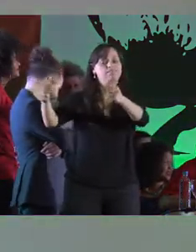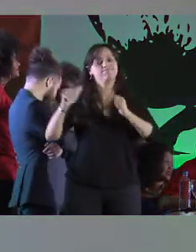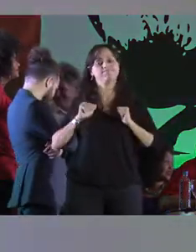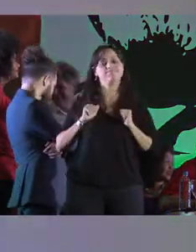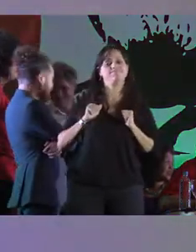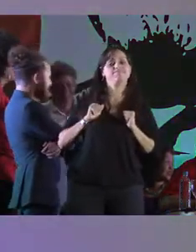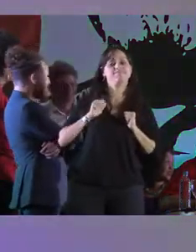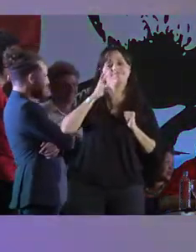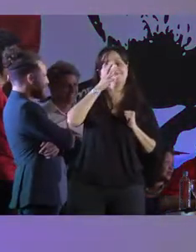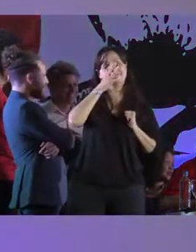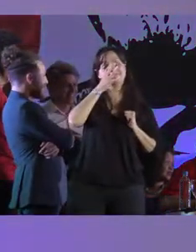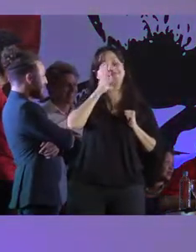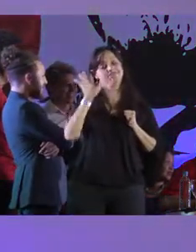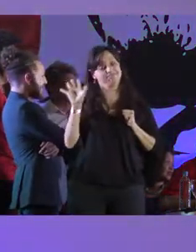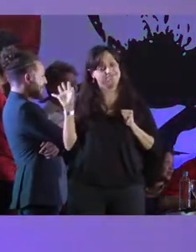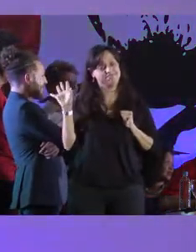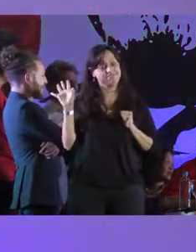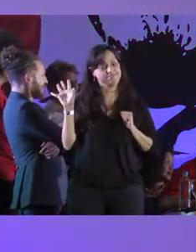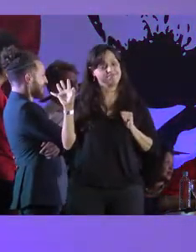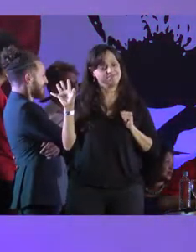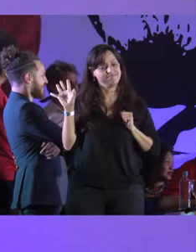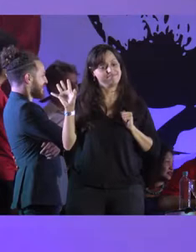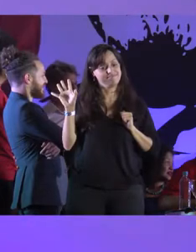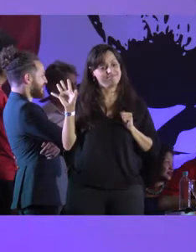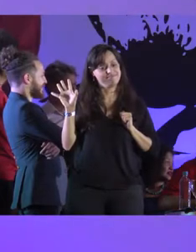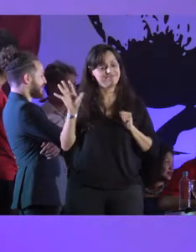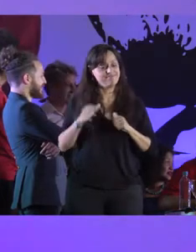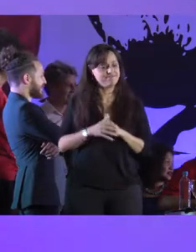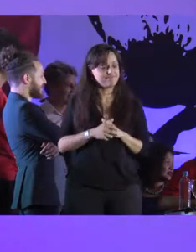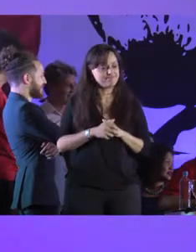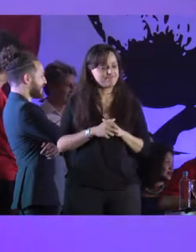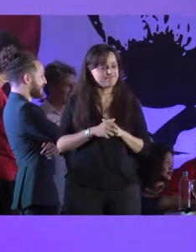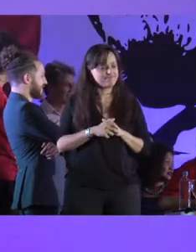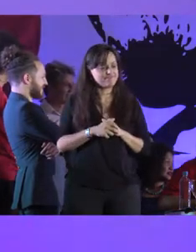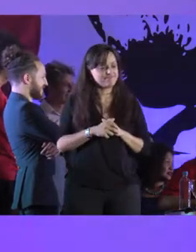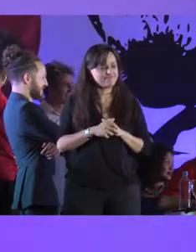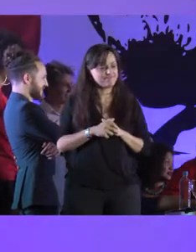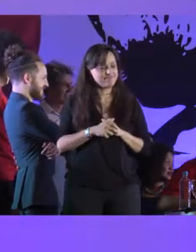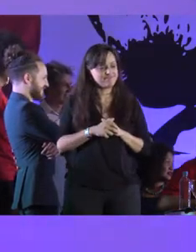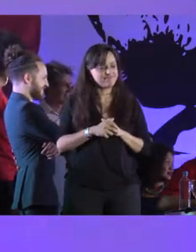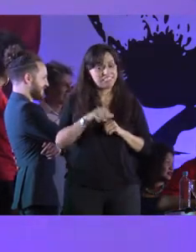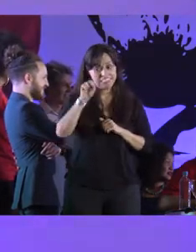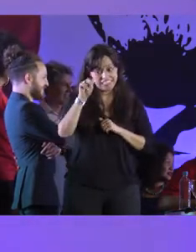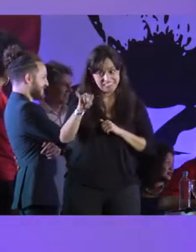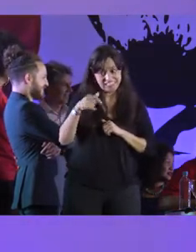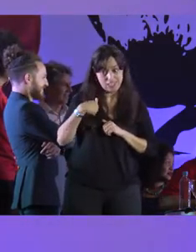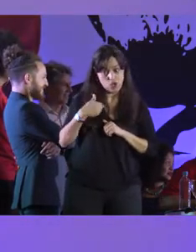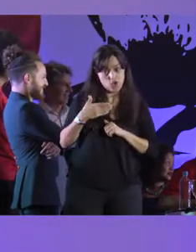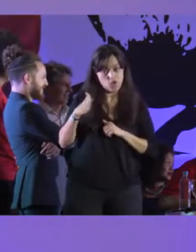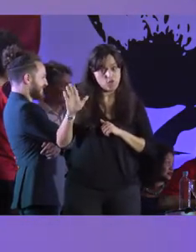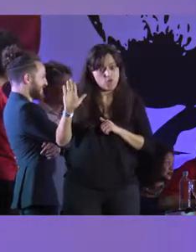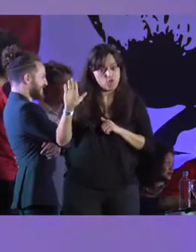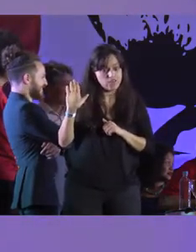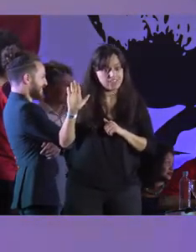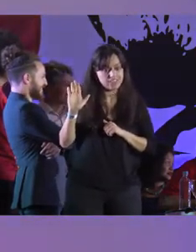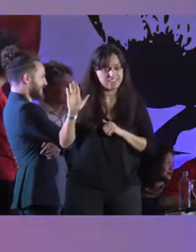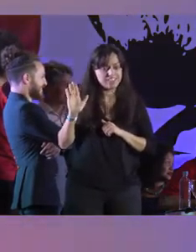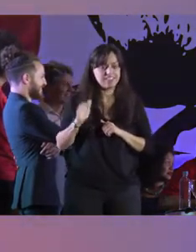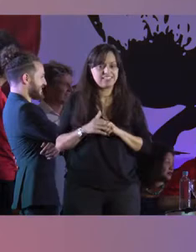mais amigos, menos amigos, falam: porra, se o Lula não for, porra, se o Lula não for. Na verdade, tem